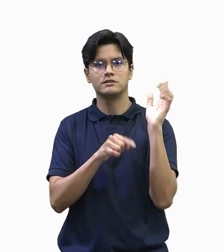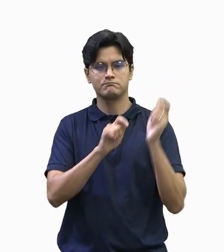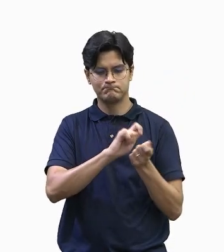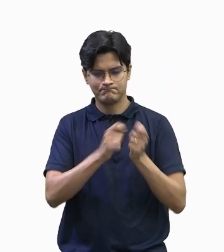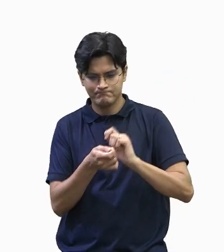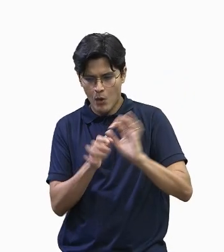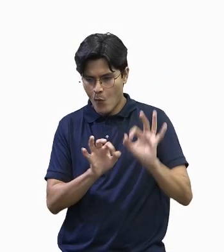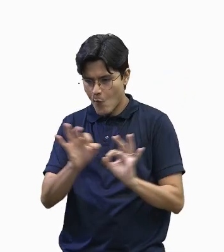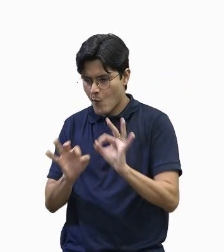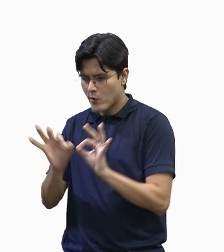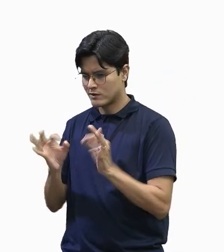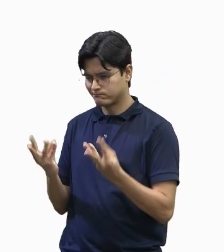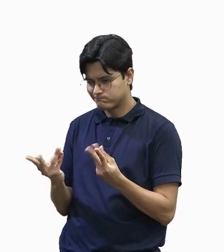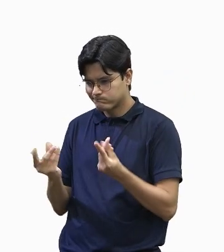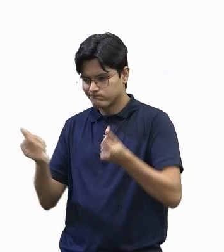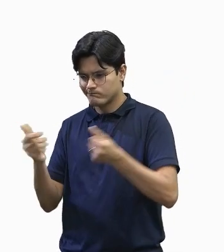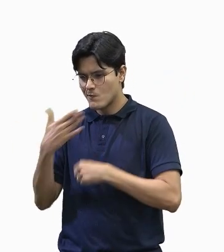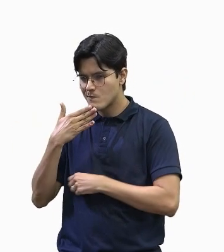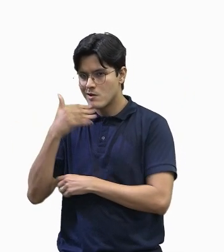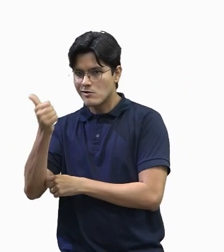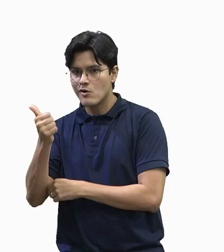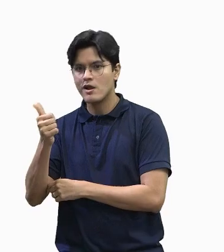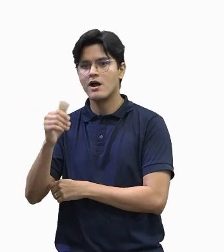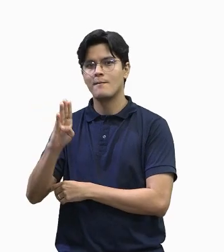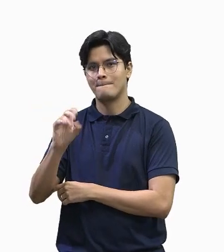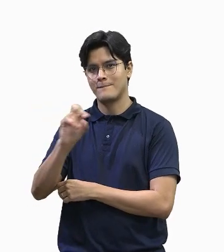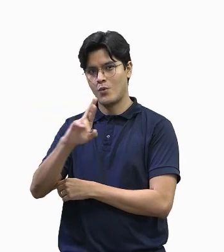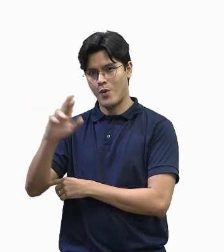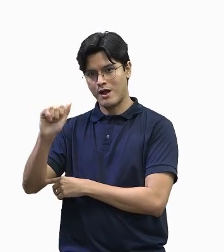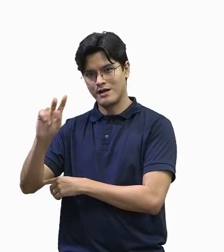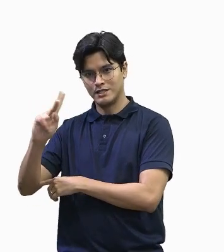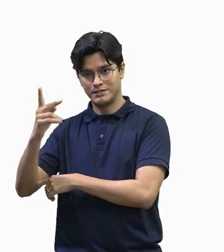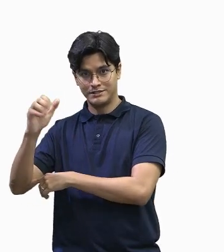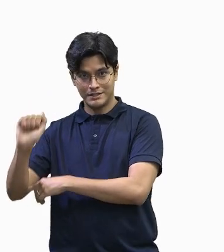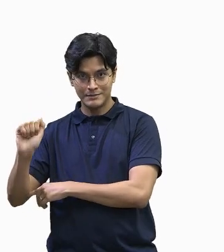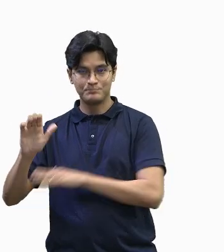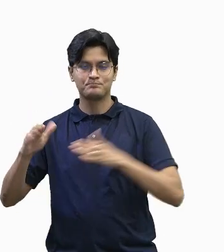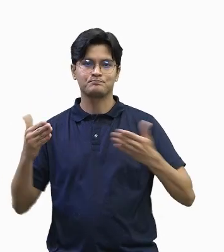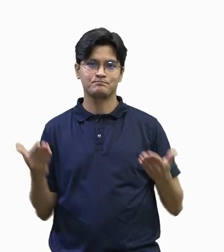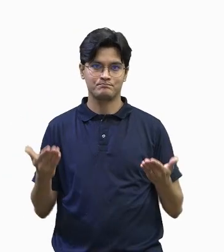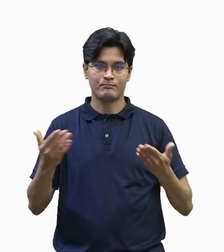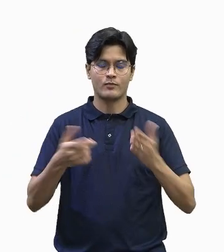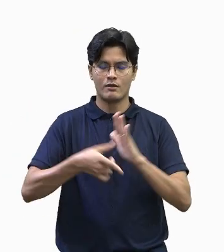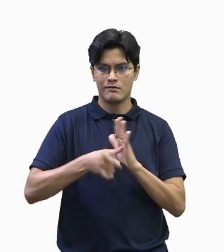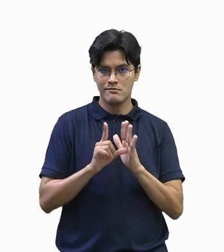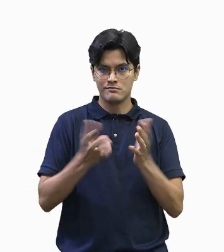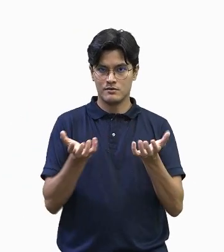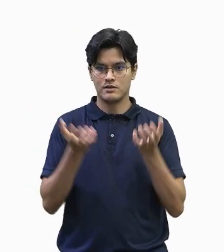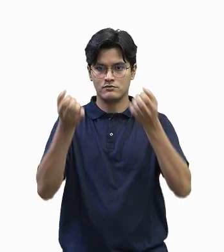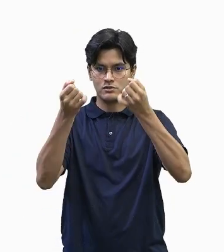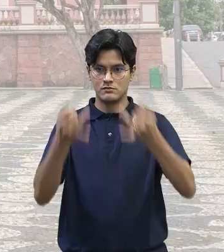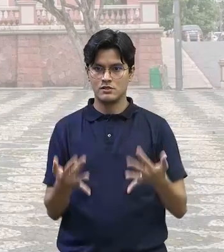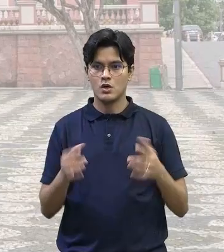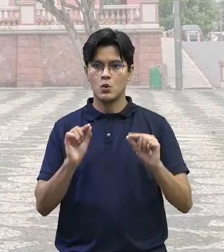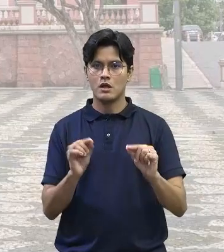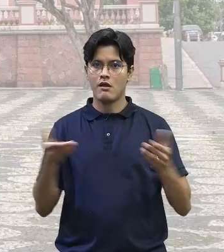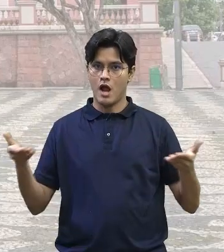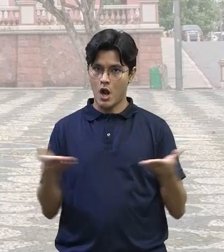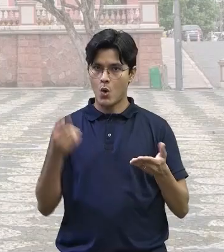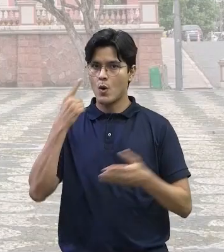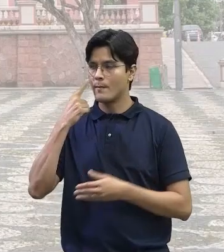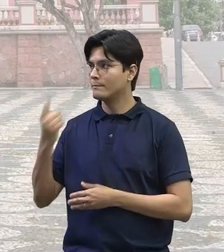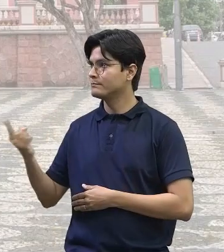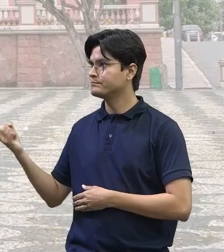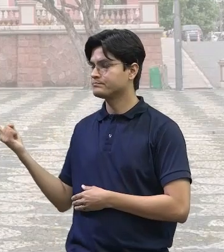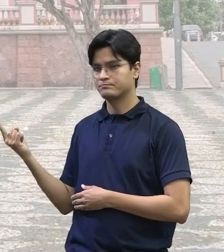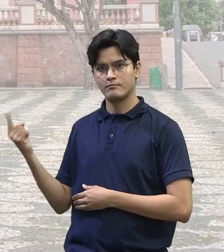como a gente sabe, a borracha, para explicar para vocês, antes de mais nada, eu vim para frente do Teatro Amazonas, para o Largo